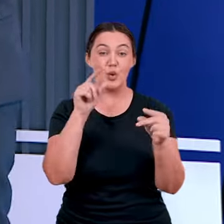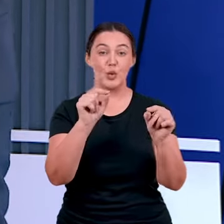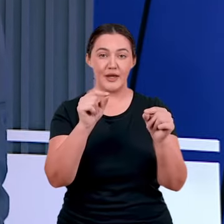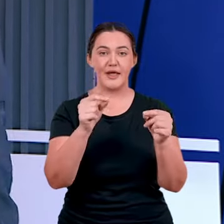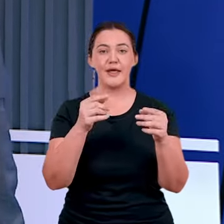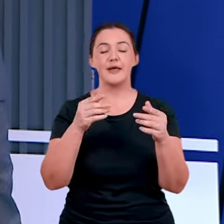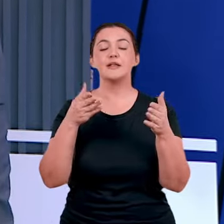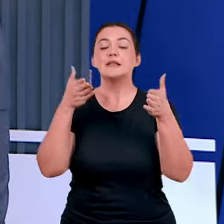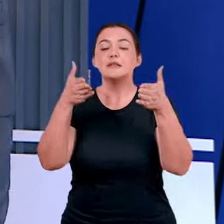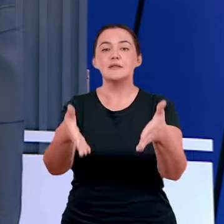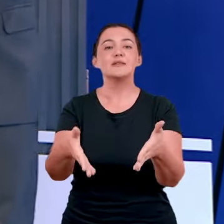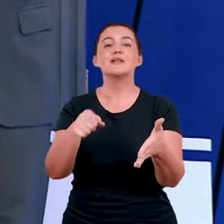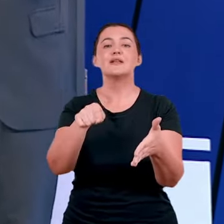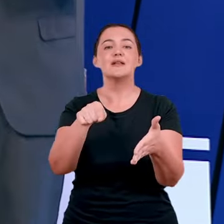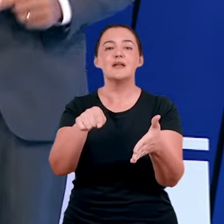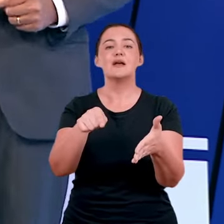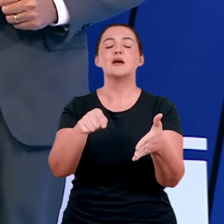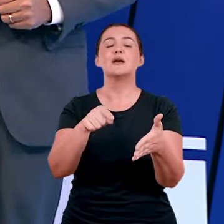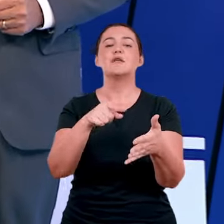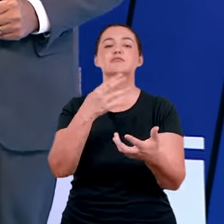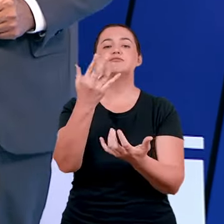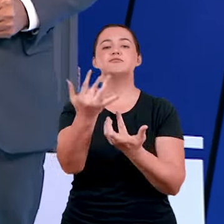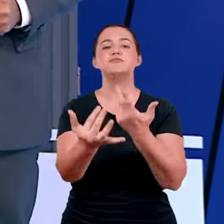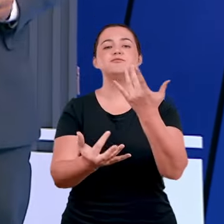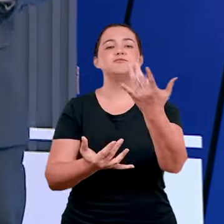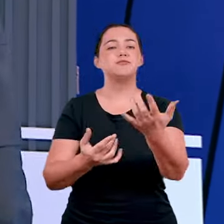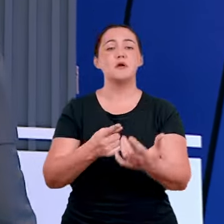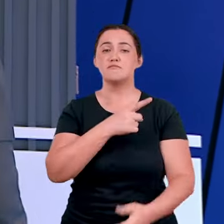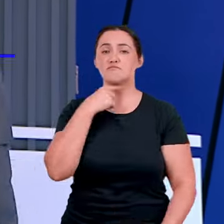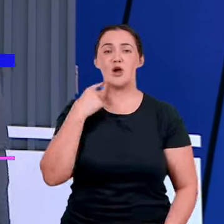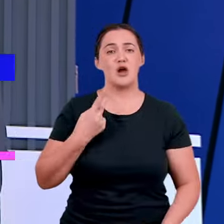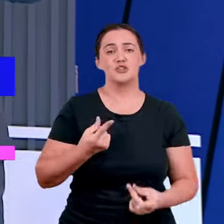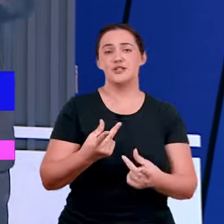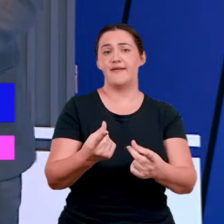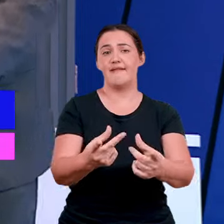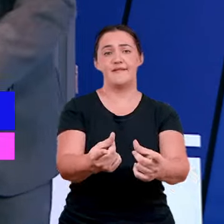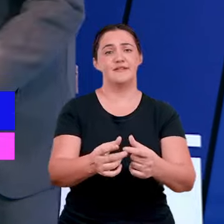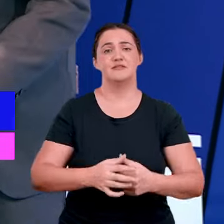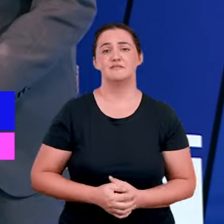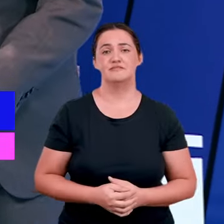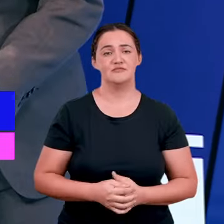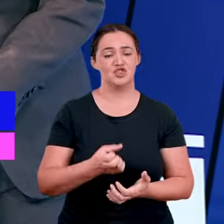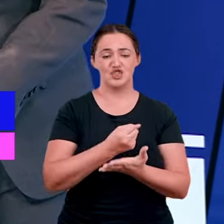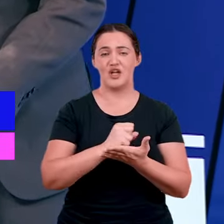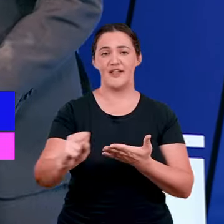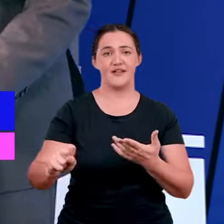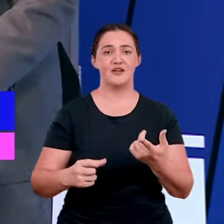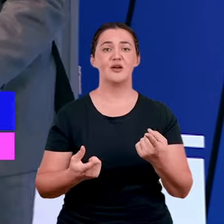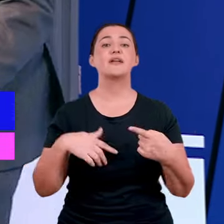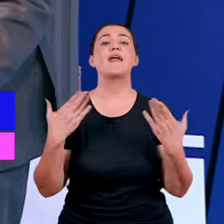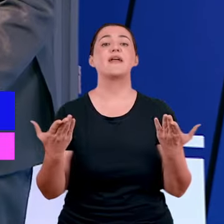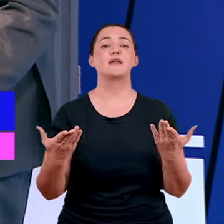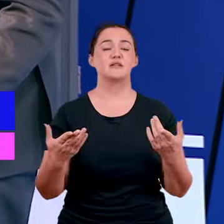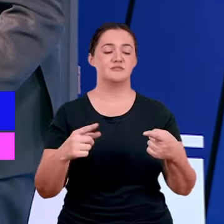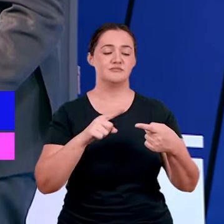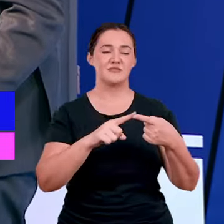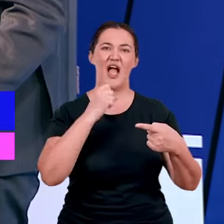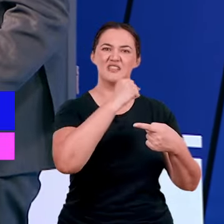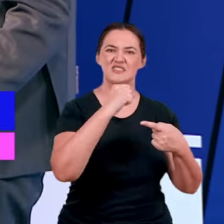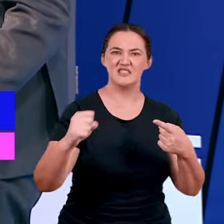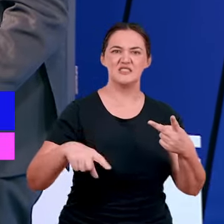e enxofre não tem mais saída. É o fim de tudo. E quem são esses? Bom, a Bíblia